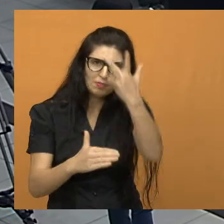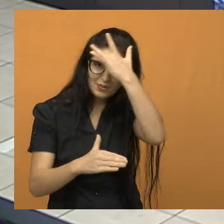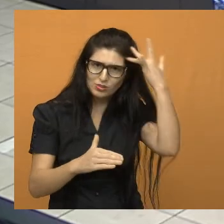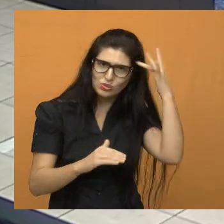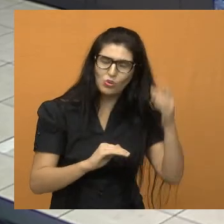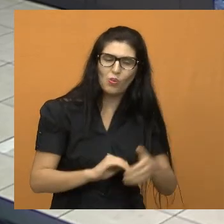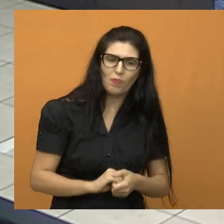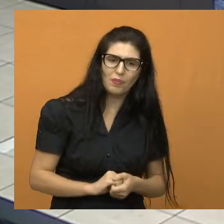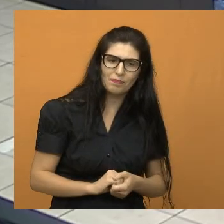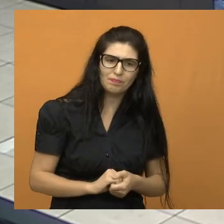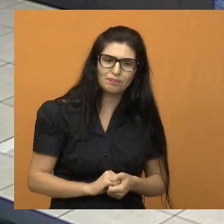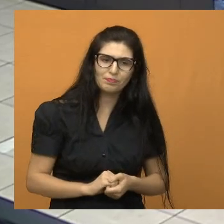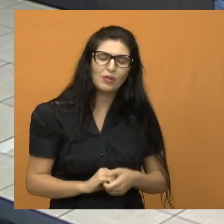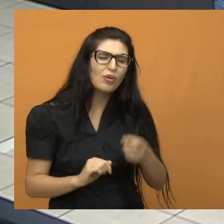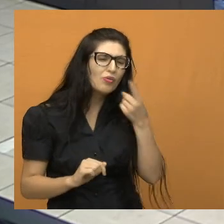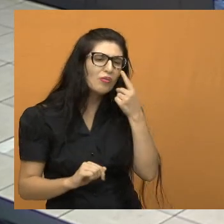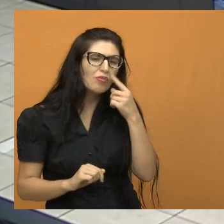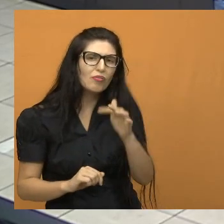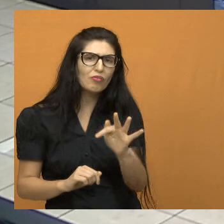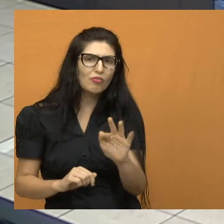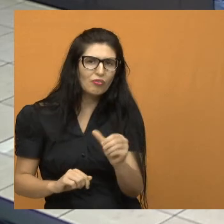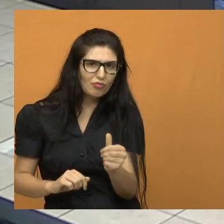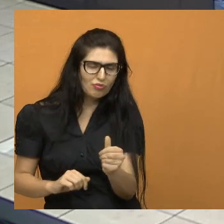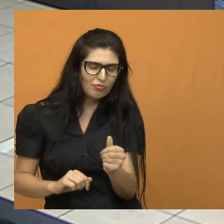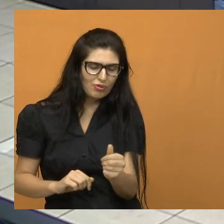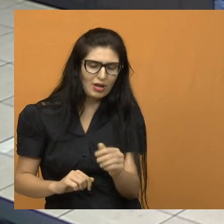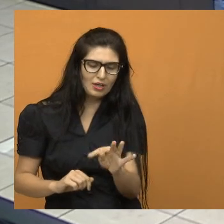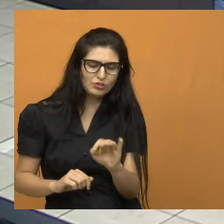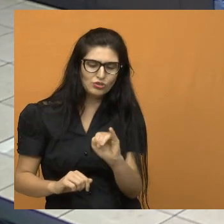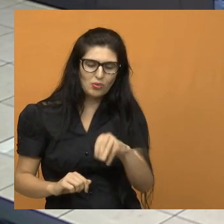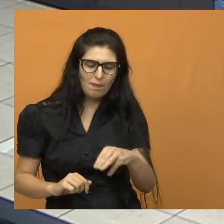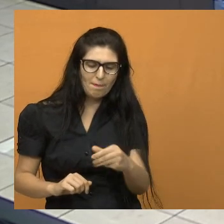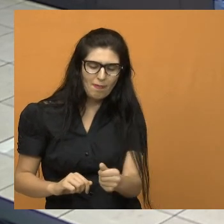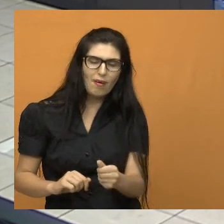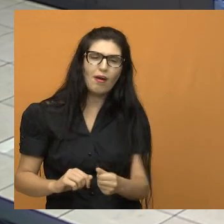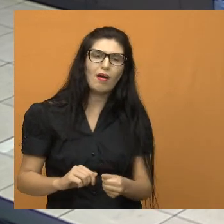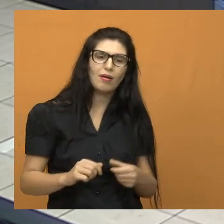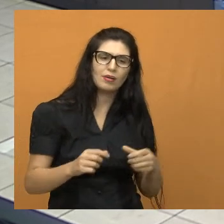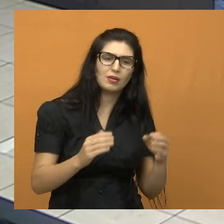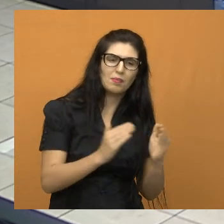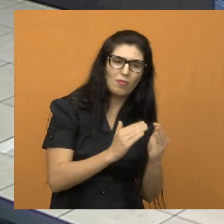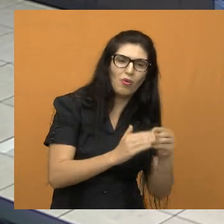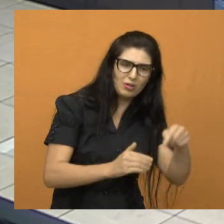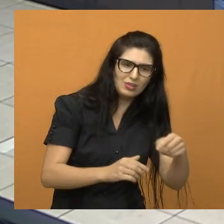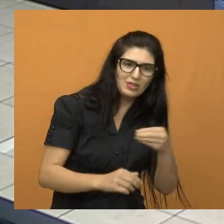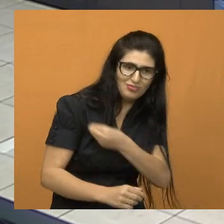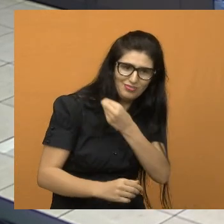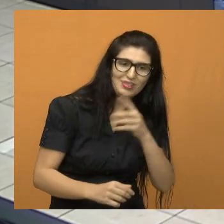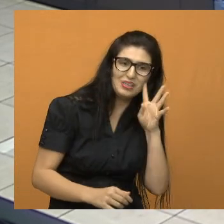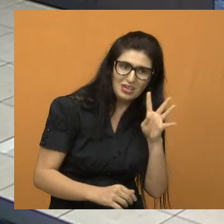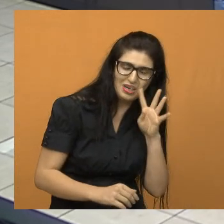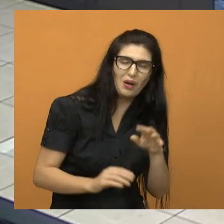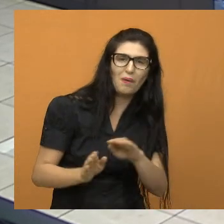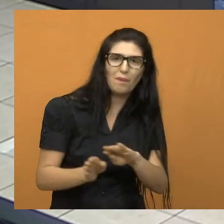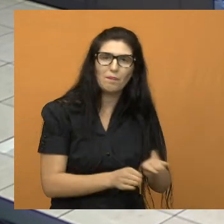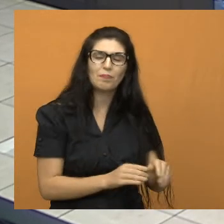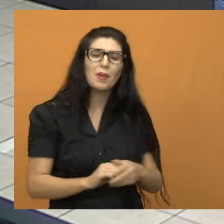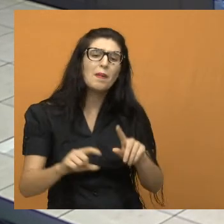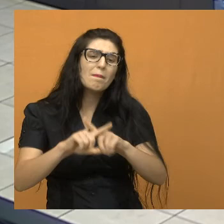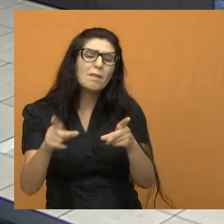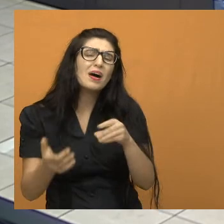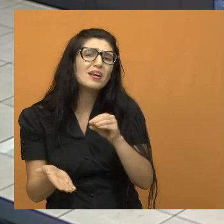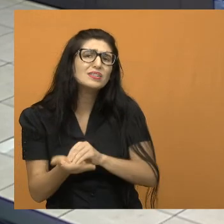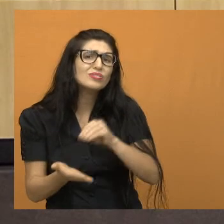com o Vicentino, a Fátima ali do Flórida, mas a gente está vendo que falta muito a presença nas